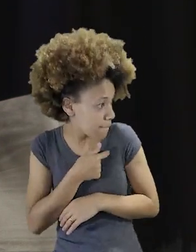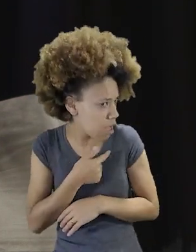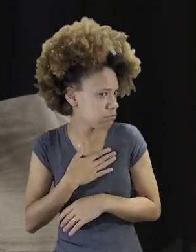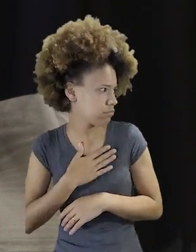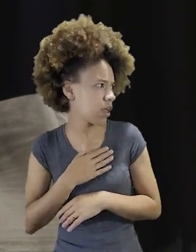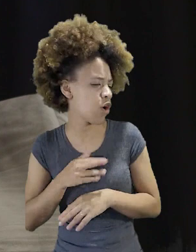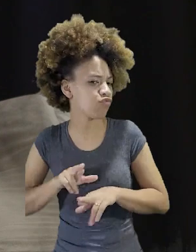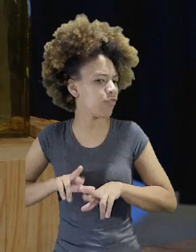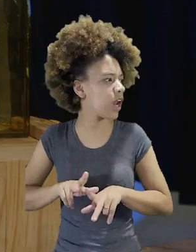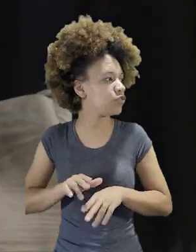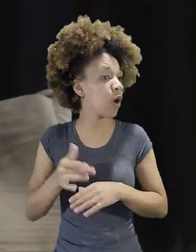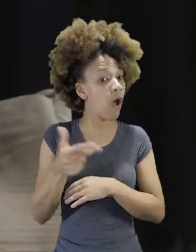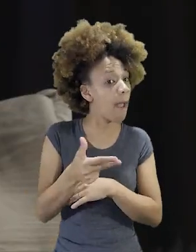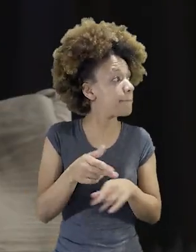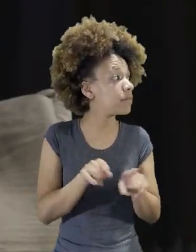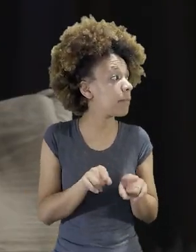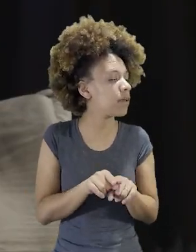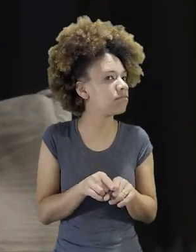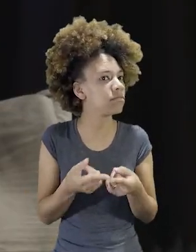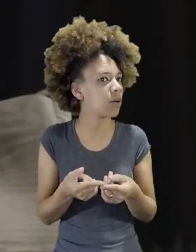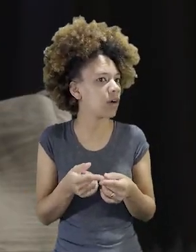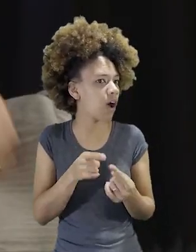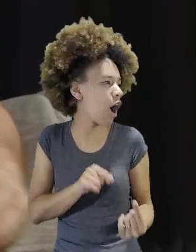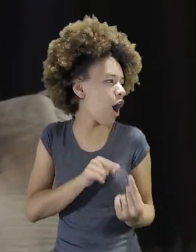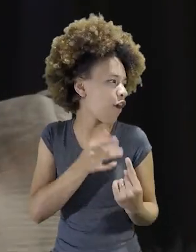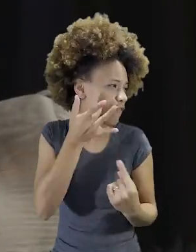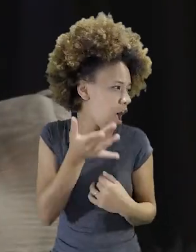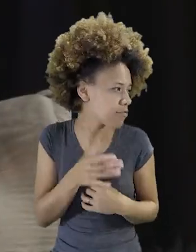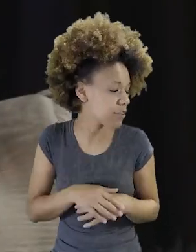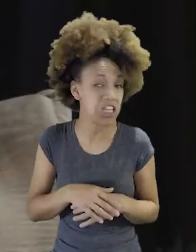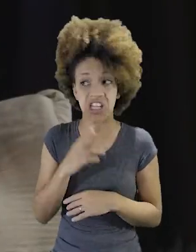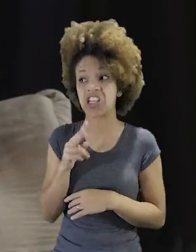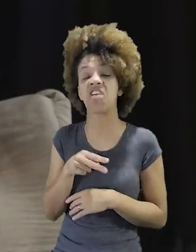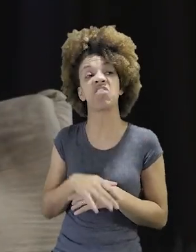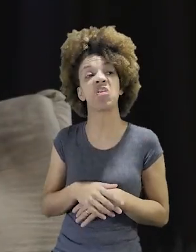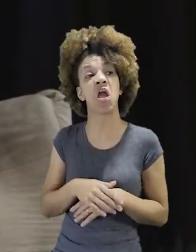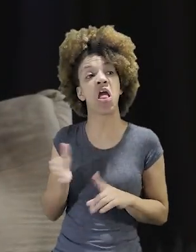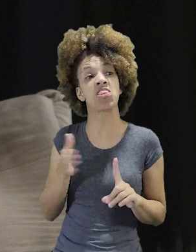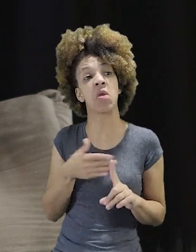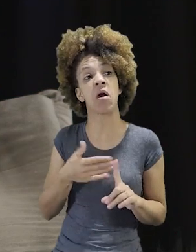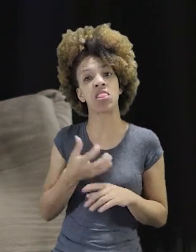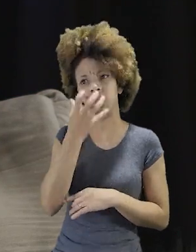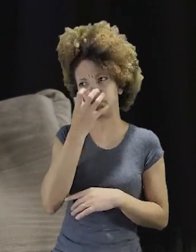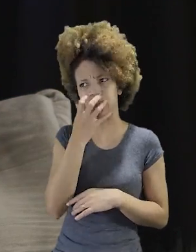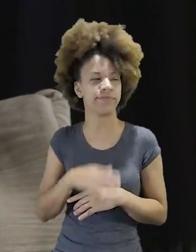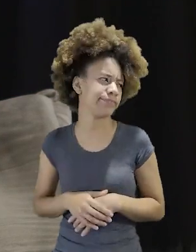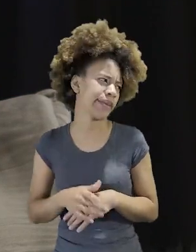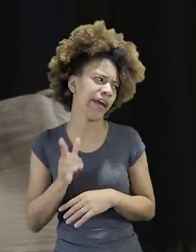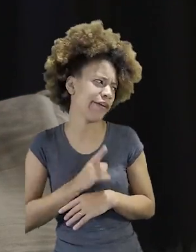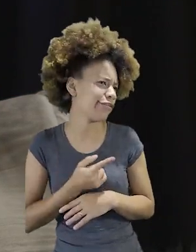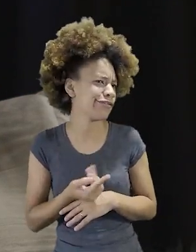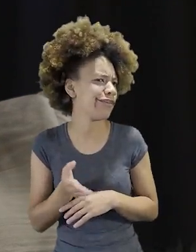controverso eu sou comediante a comédia ele é controversa um rap também então alvo fácil você viu que ele falou que tem que bater